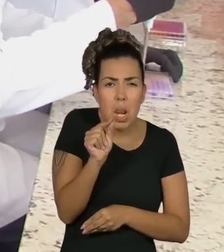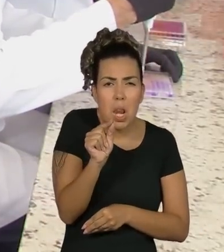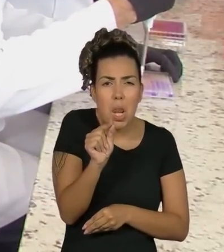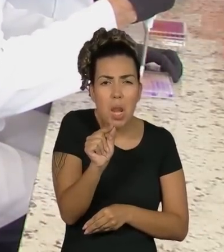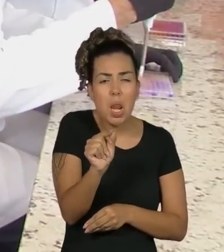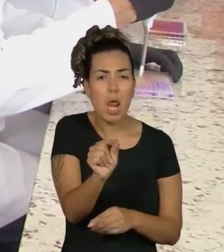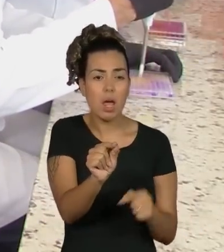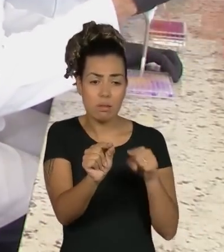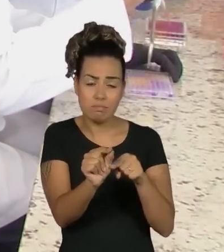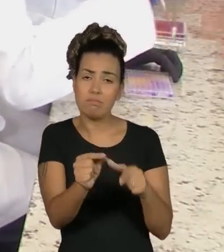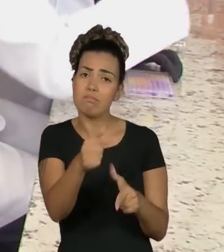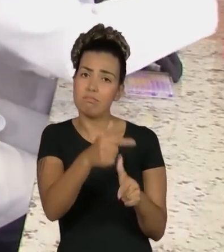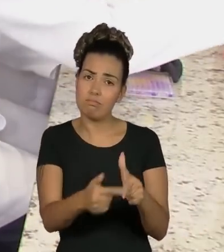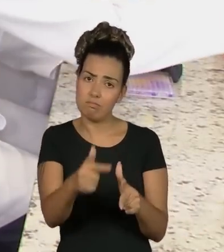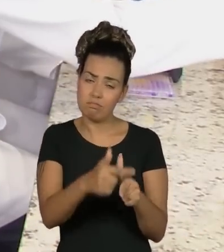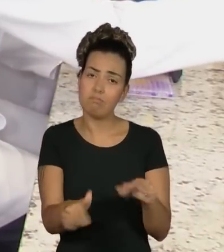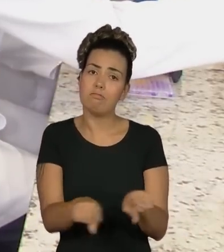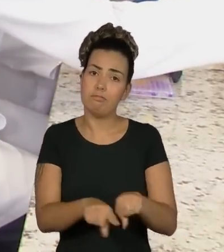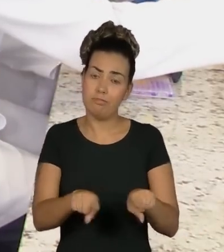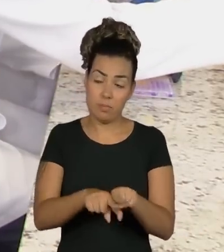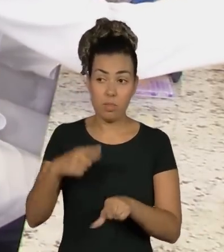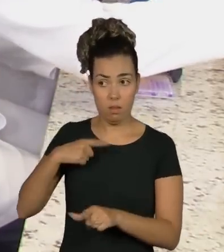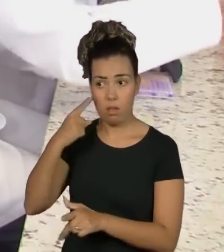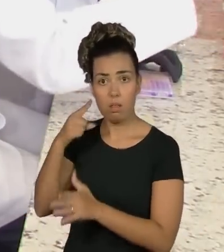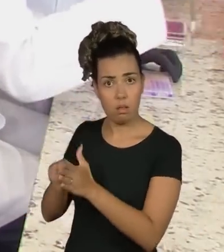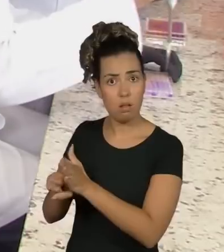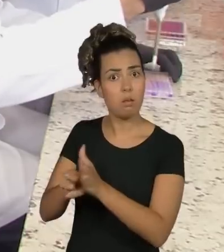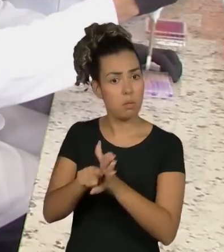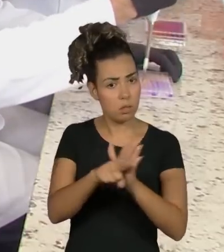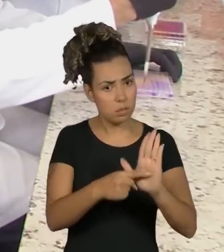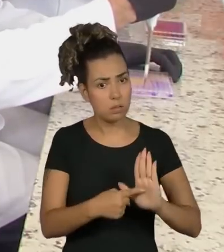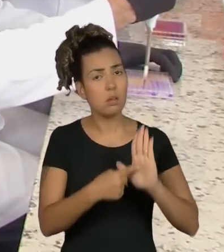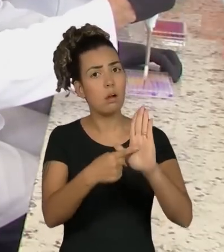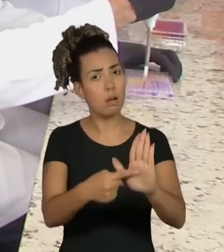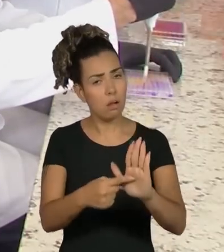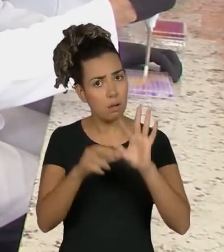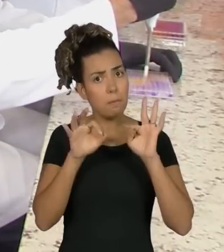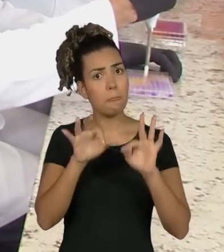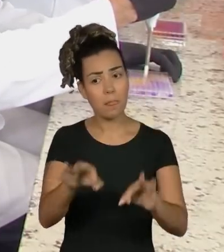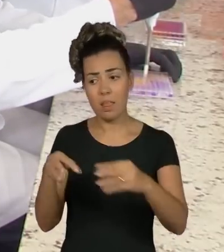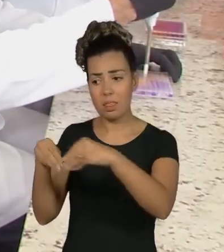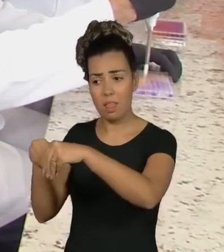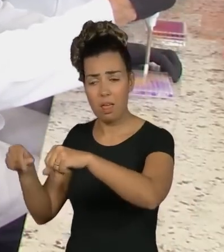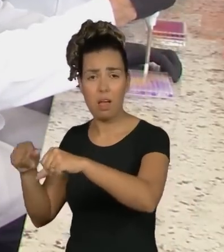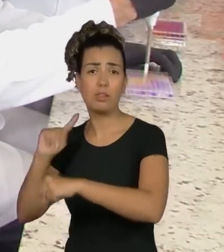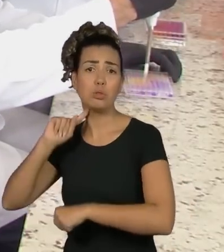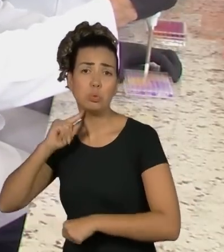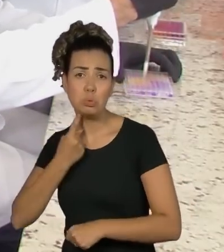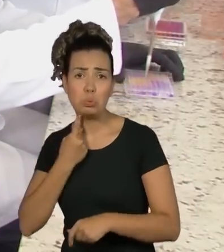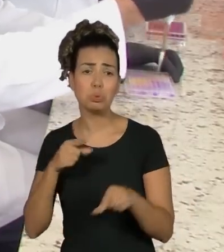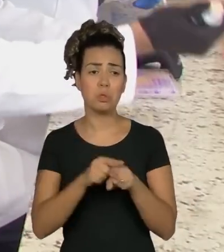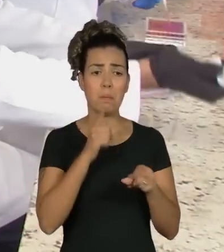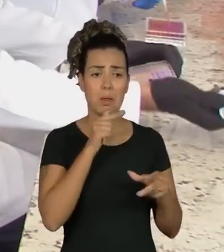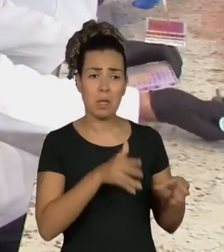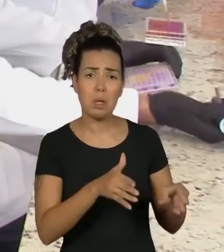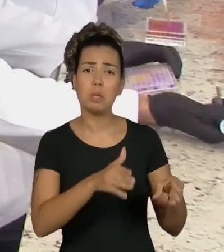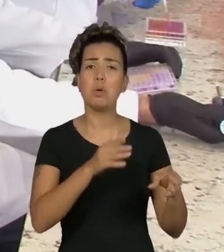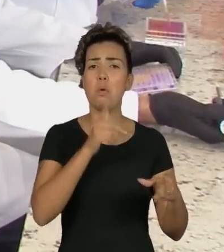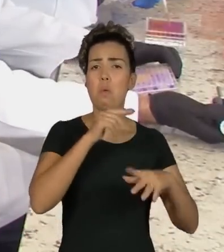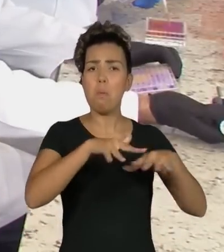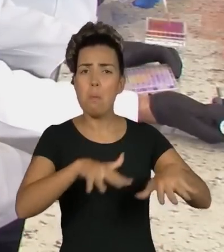decompõe. Pesquisas mostram que eles já contaminam o solo, a água e o ar. E as pesquisas mais